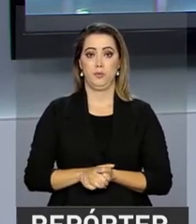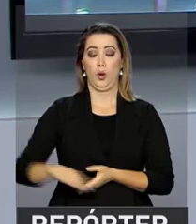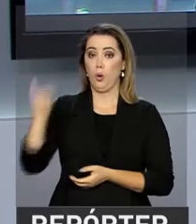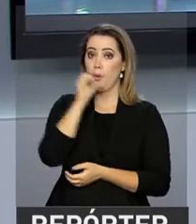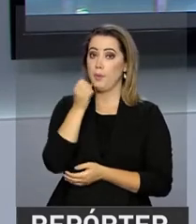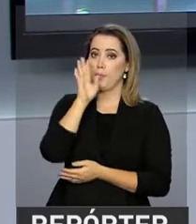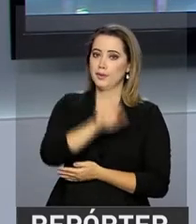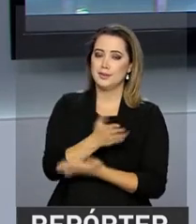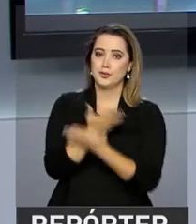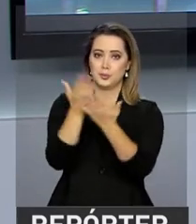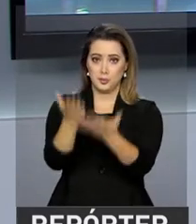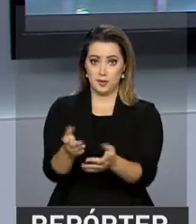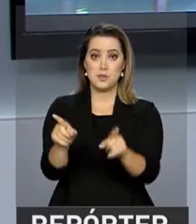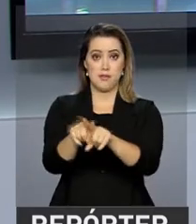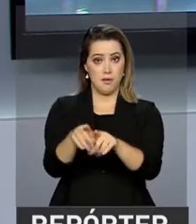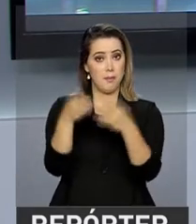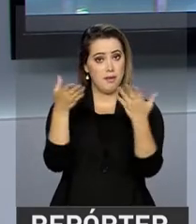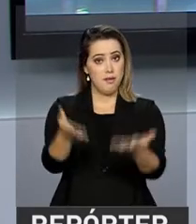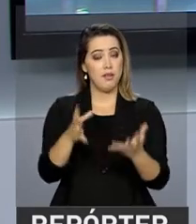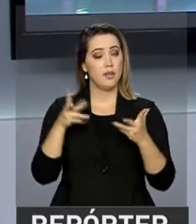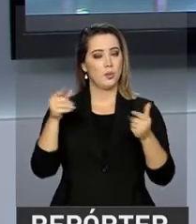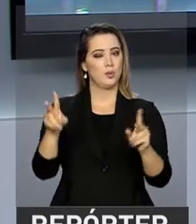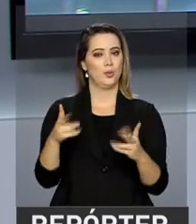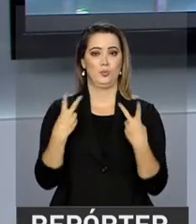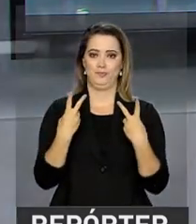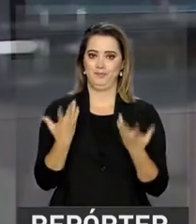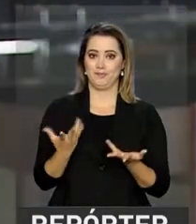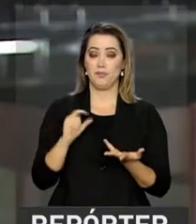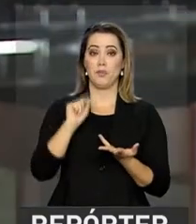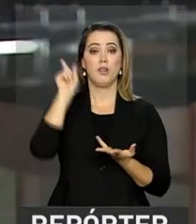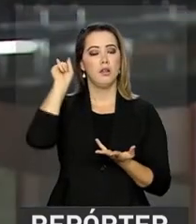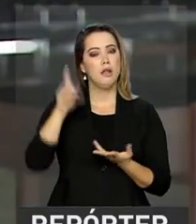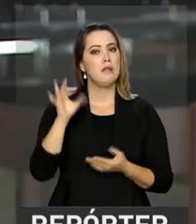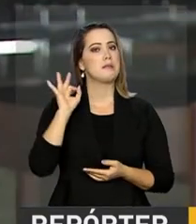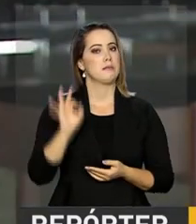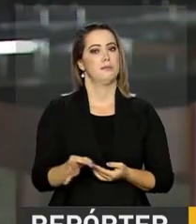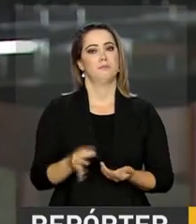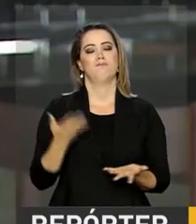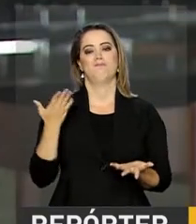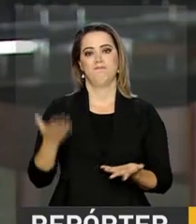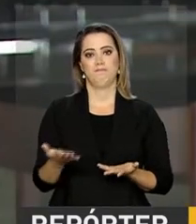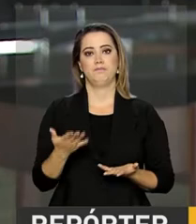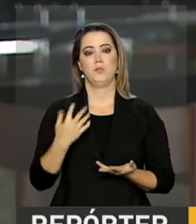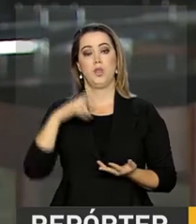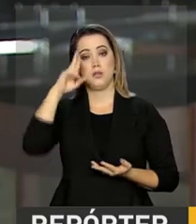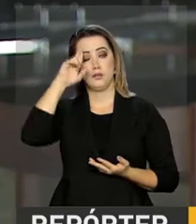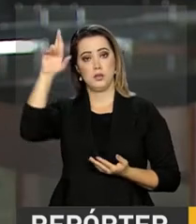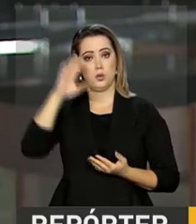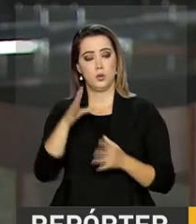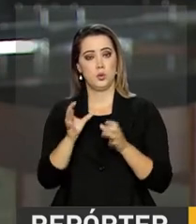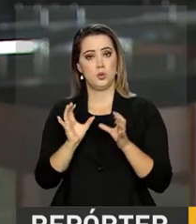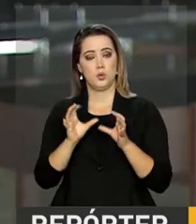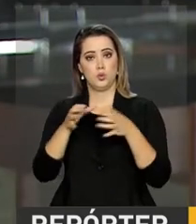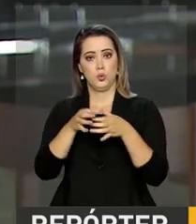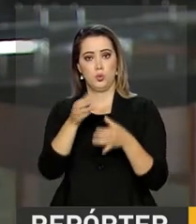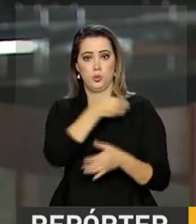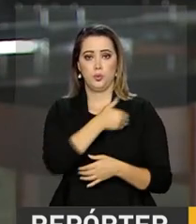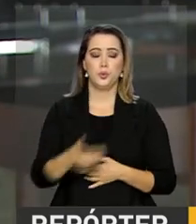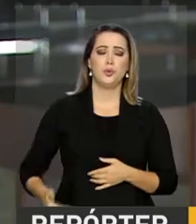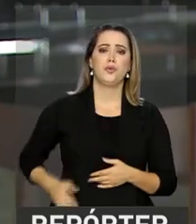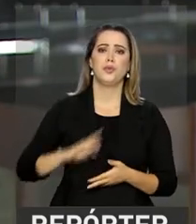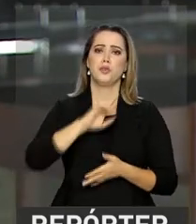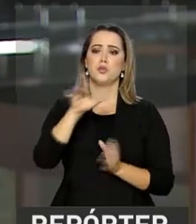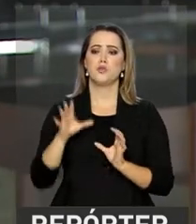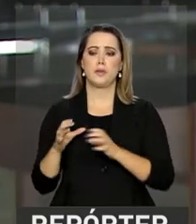botar pra você também boa tarde a todos é exatamente disso olha autoridades do governo de diversas áreas se